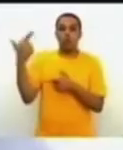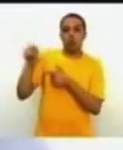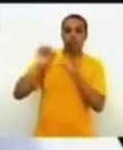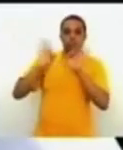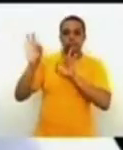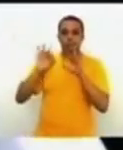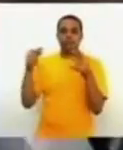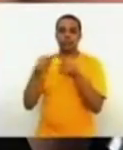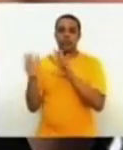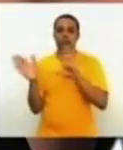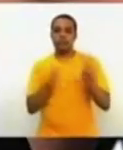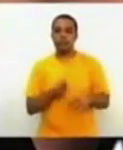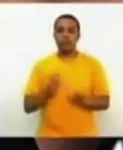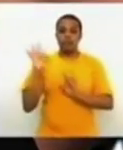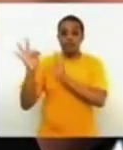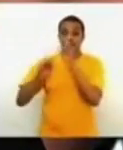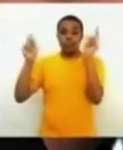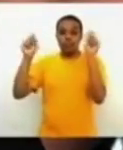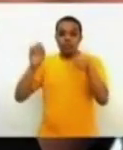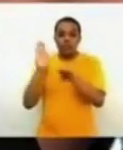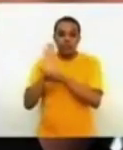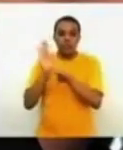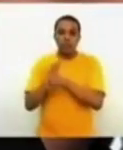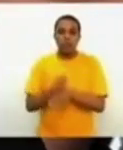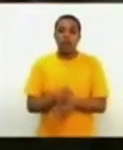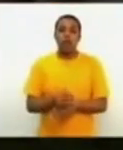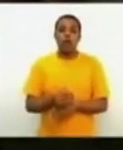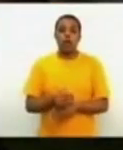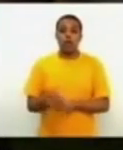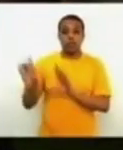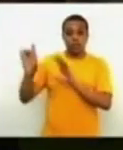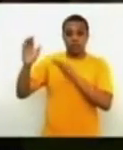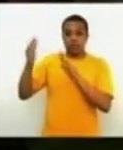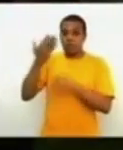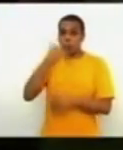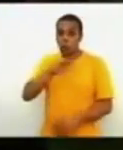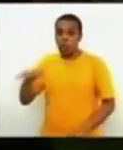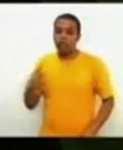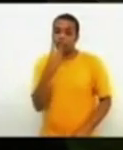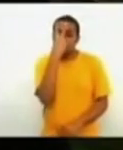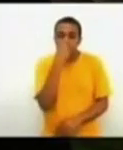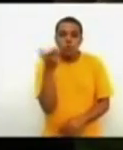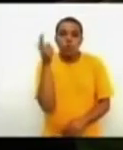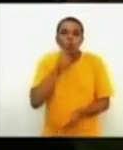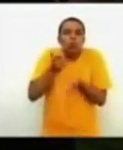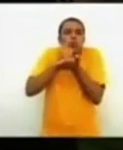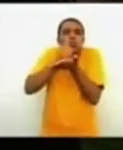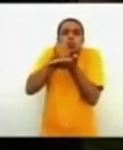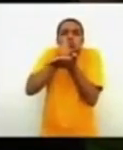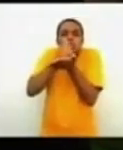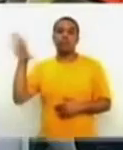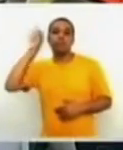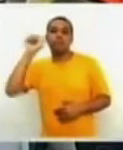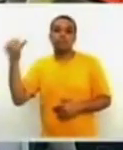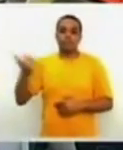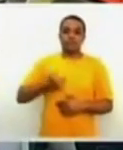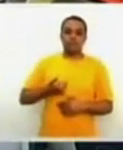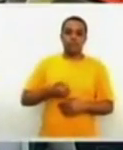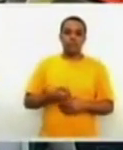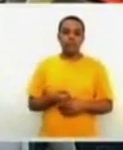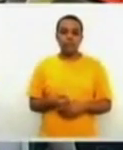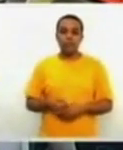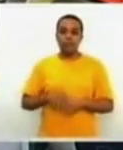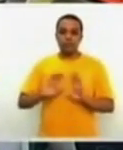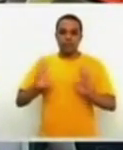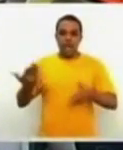outra grande aliada e permite ao usuário sem visão interagir com o computador e jogar games eletrônicos. É, a gente